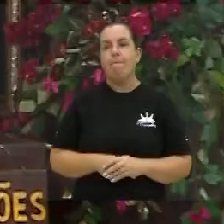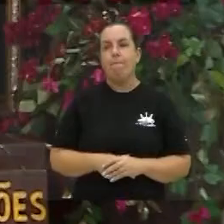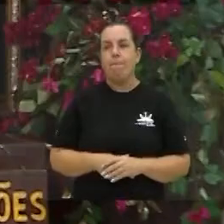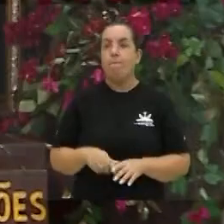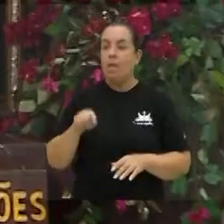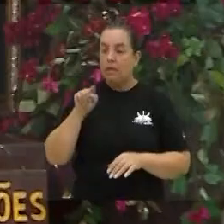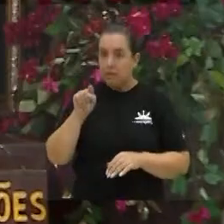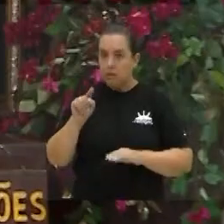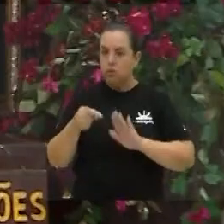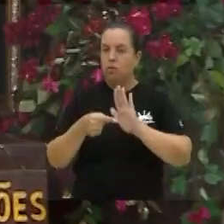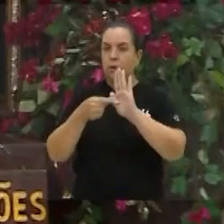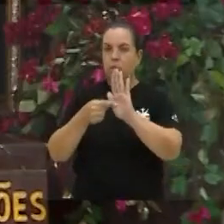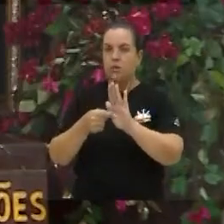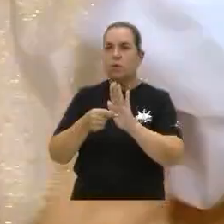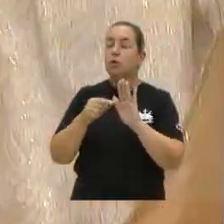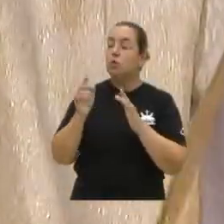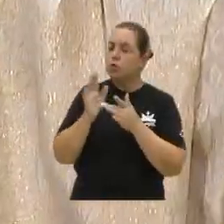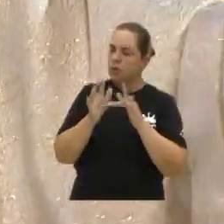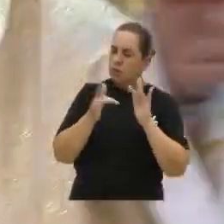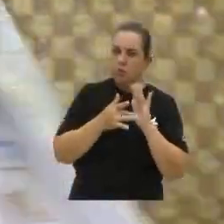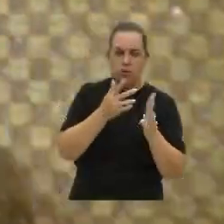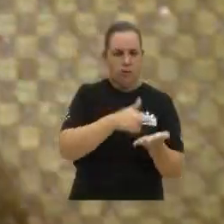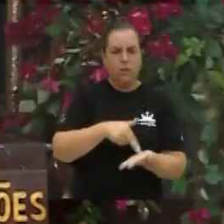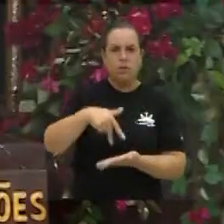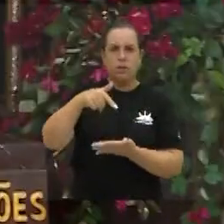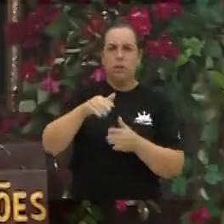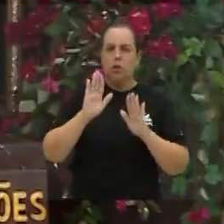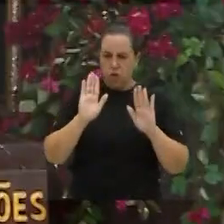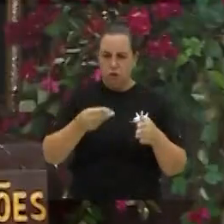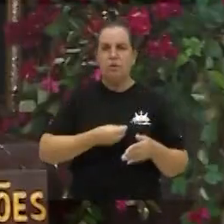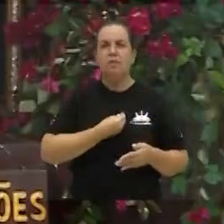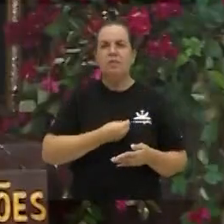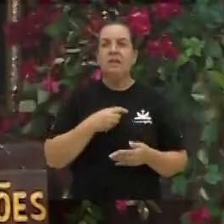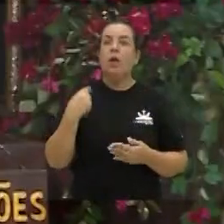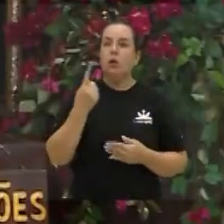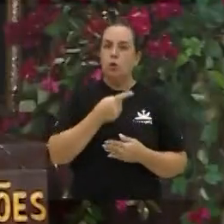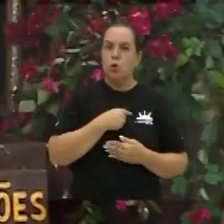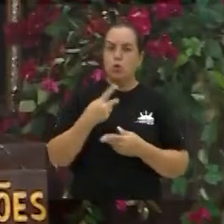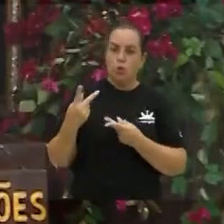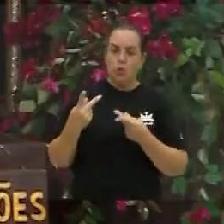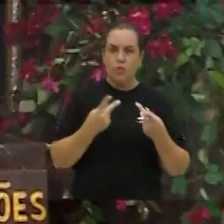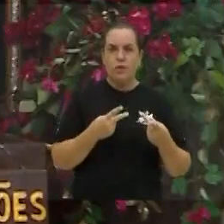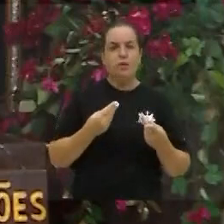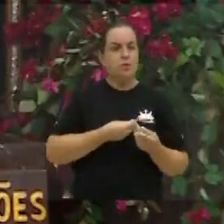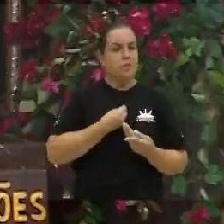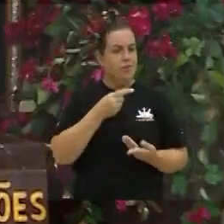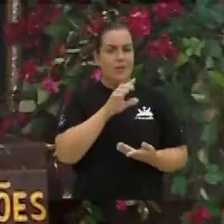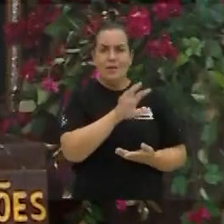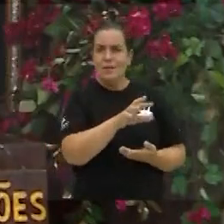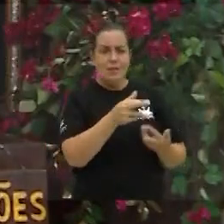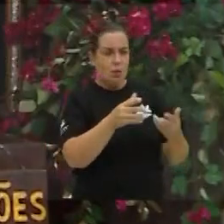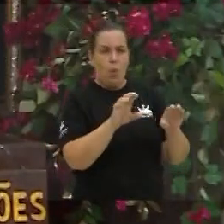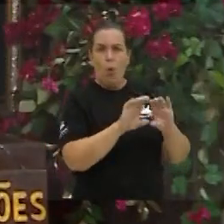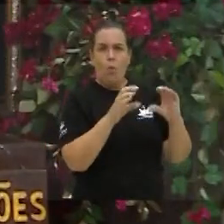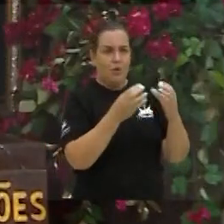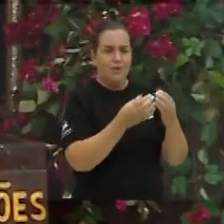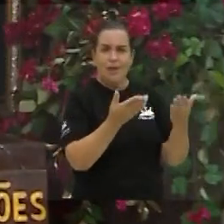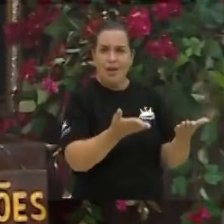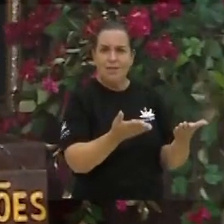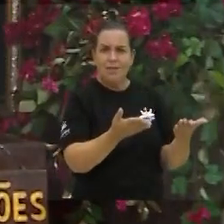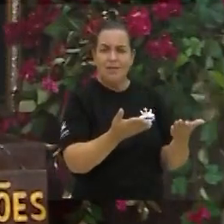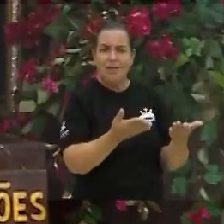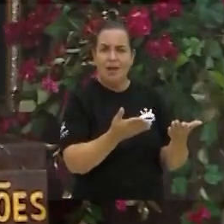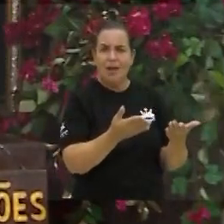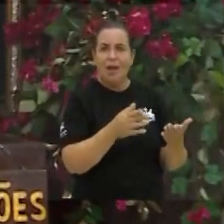Isso é um sinal do ressuscitado. Já o viveram, e nós somos chamados a viver assim. Por isso, não